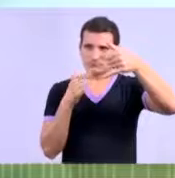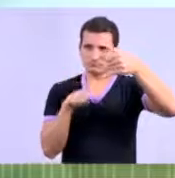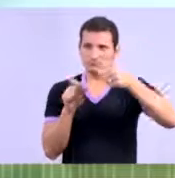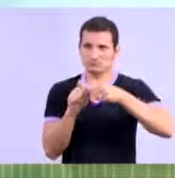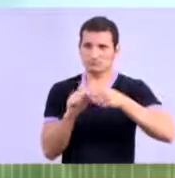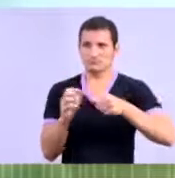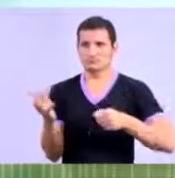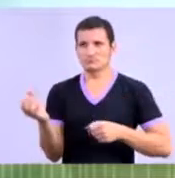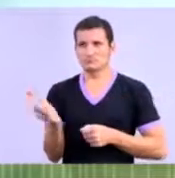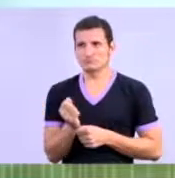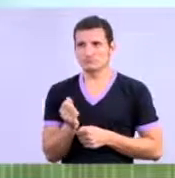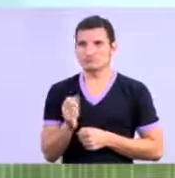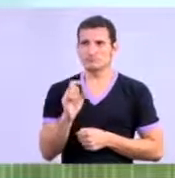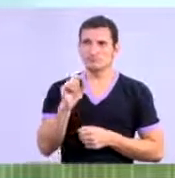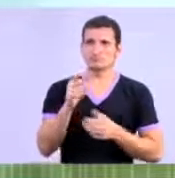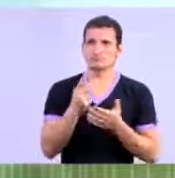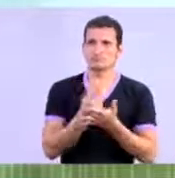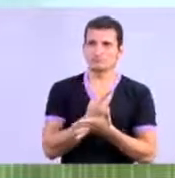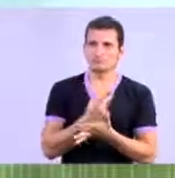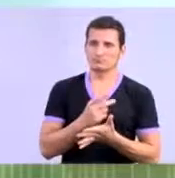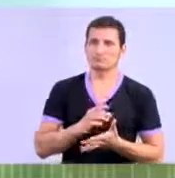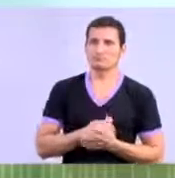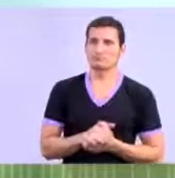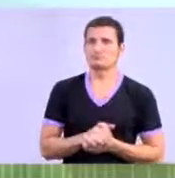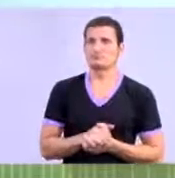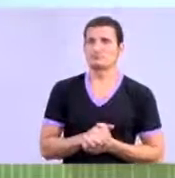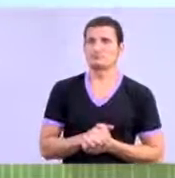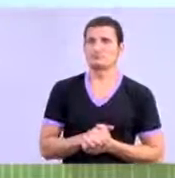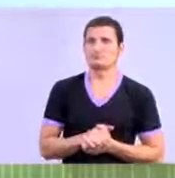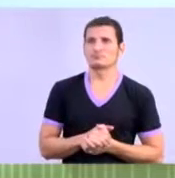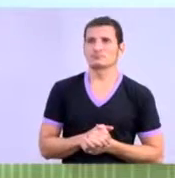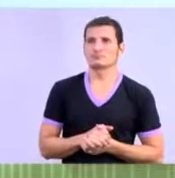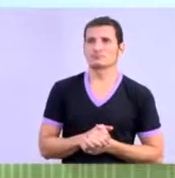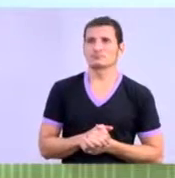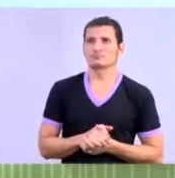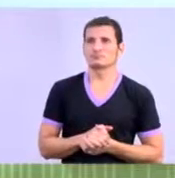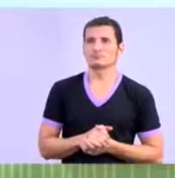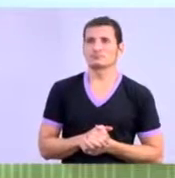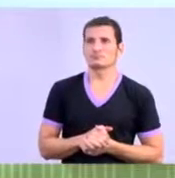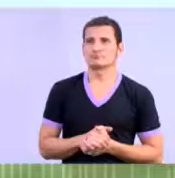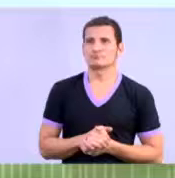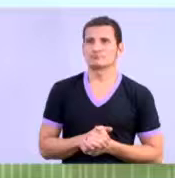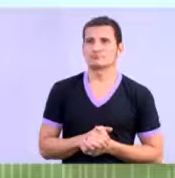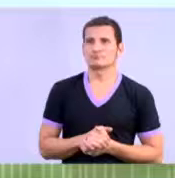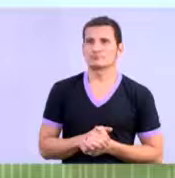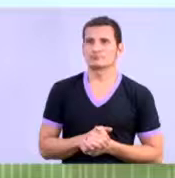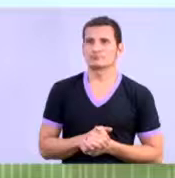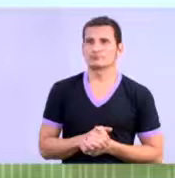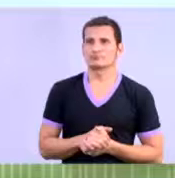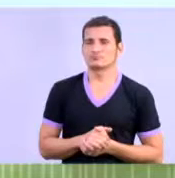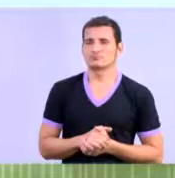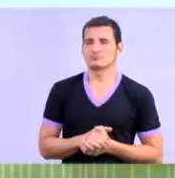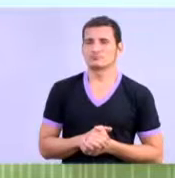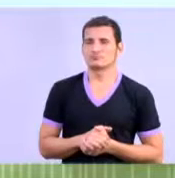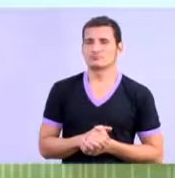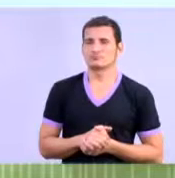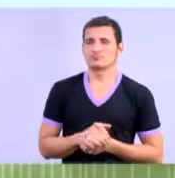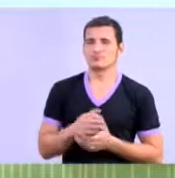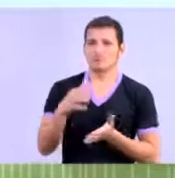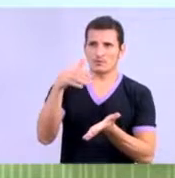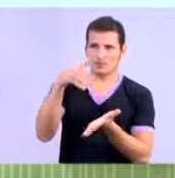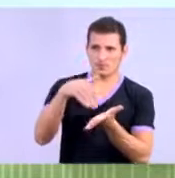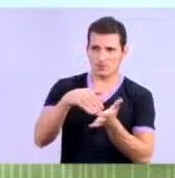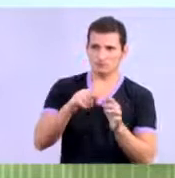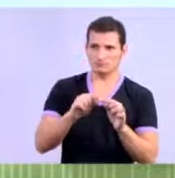o saque, o que acontece com aquele meu status? Que antes era falso, passou a ser true. E eu executo meu programa e na última linha